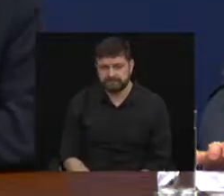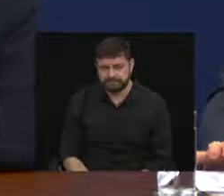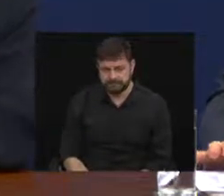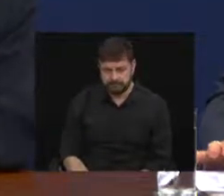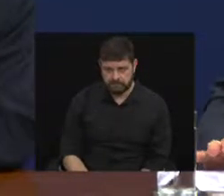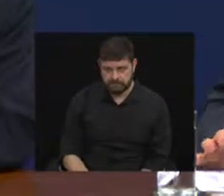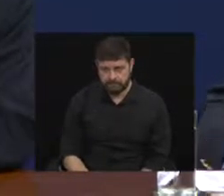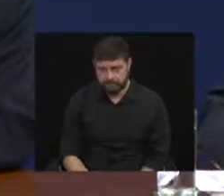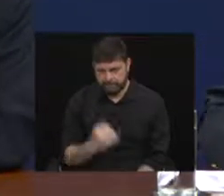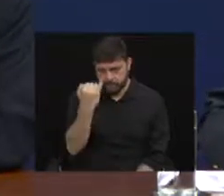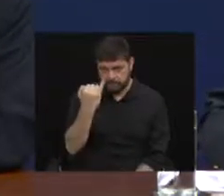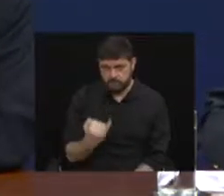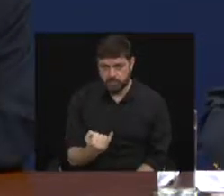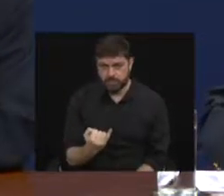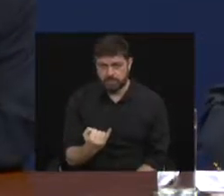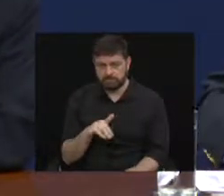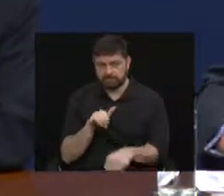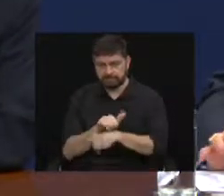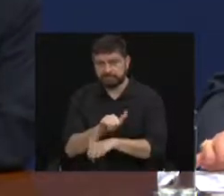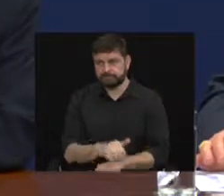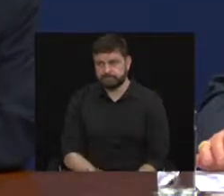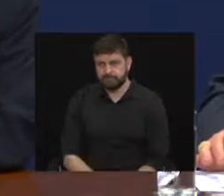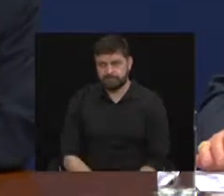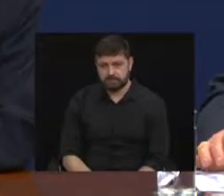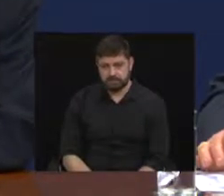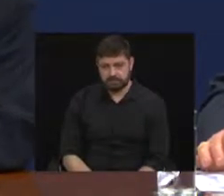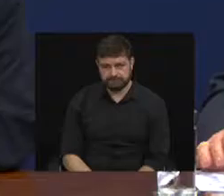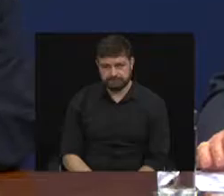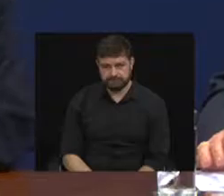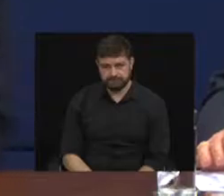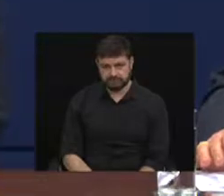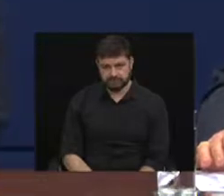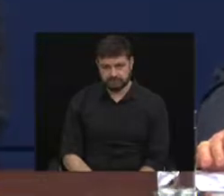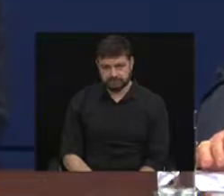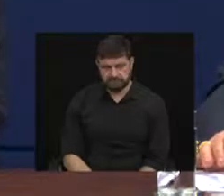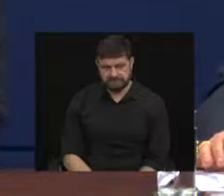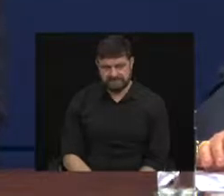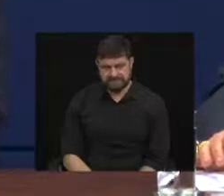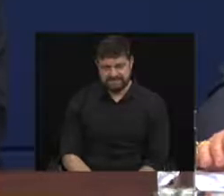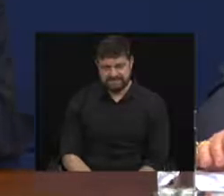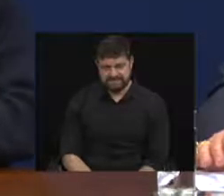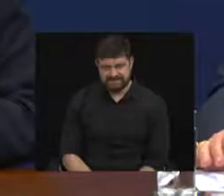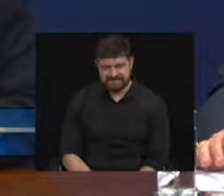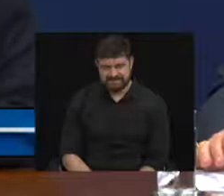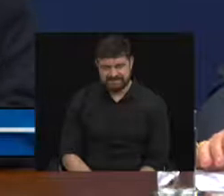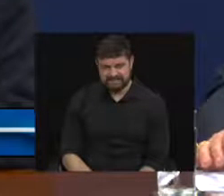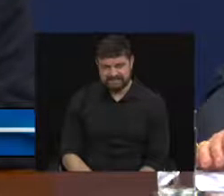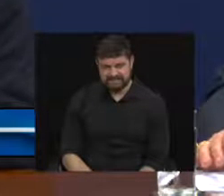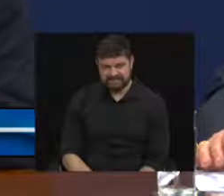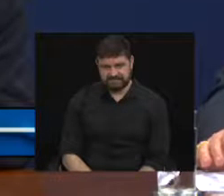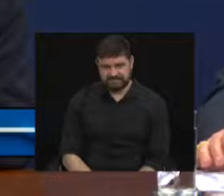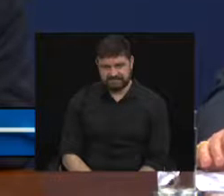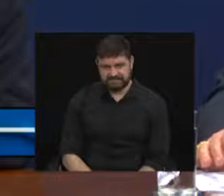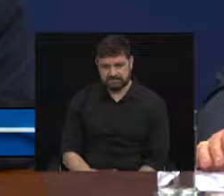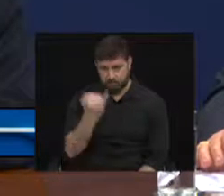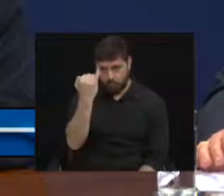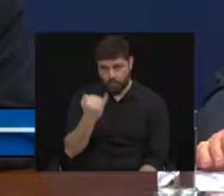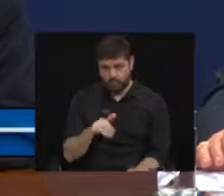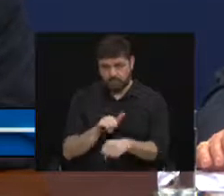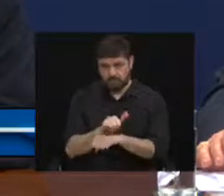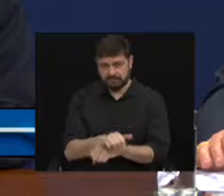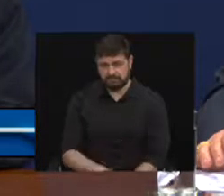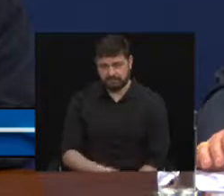para poder dialogar com a cidade de Campinas, dizer que não foi mal gasto o recurso nessas coisas que